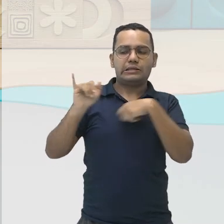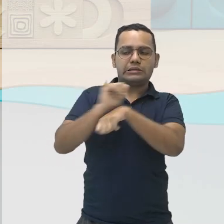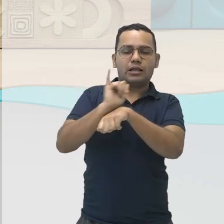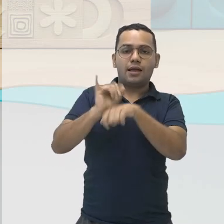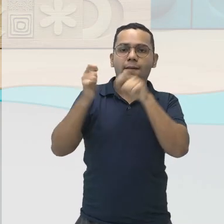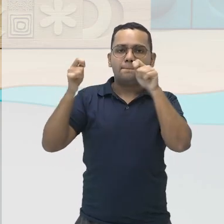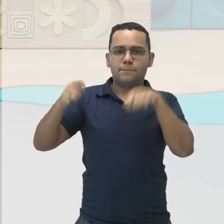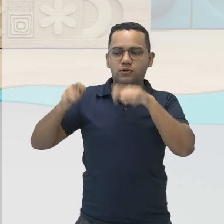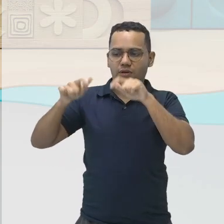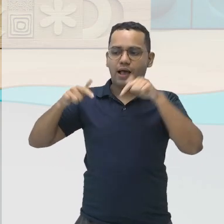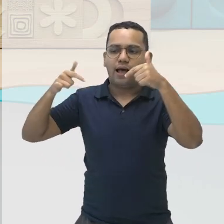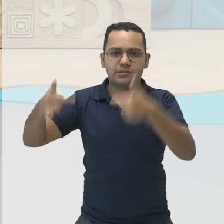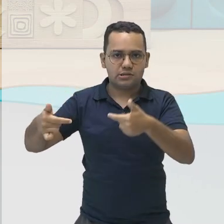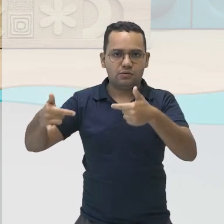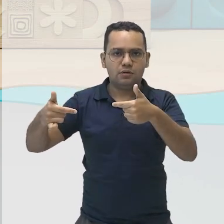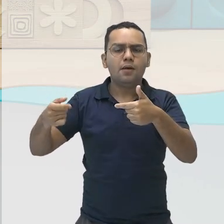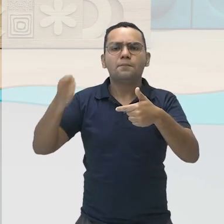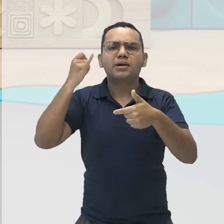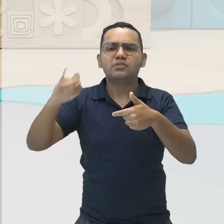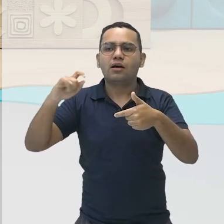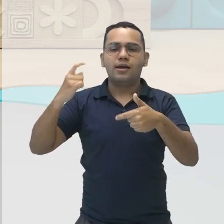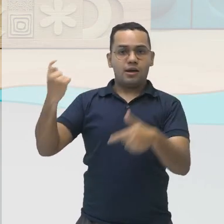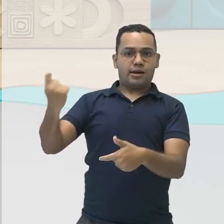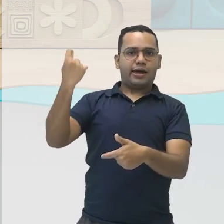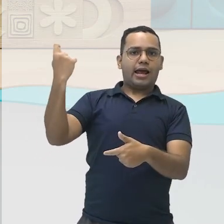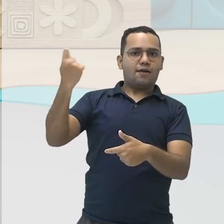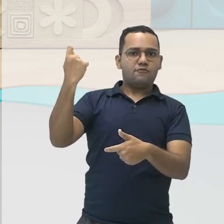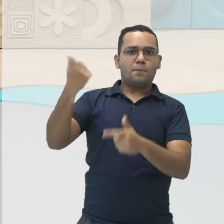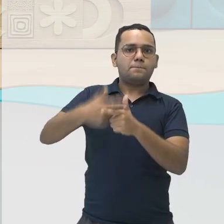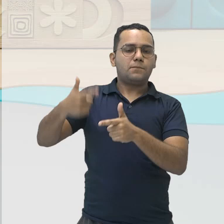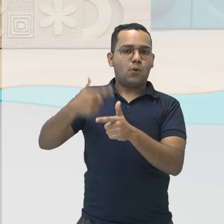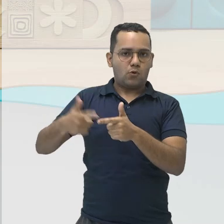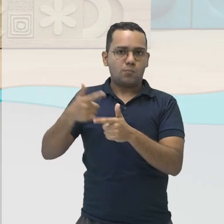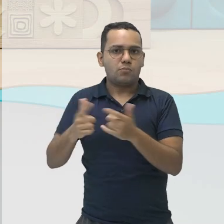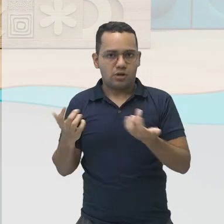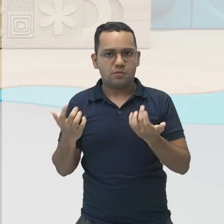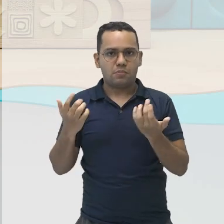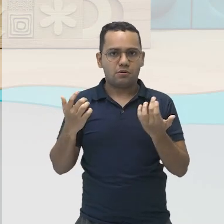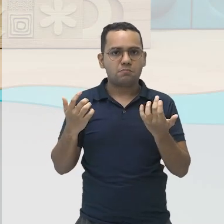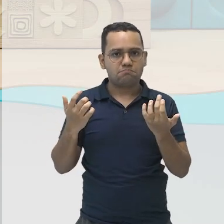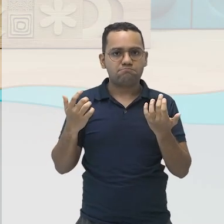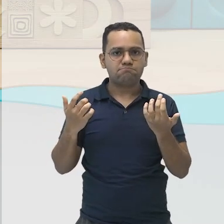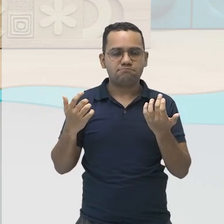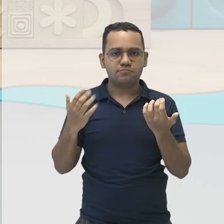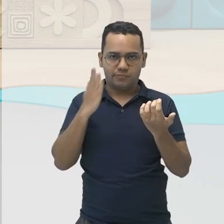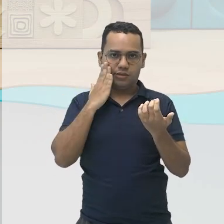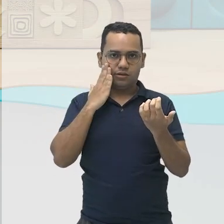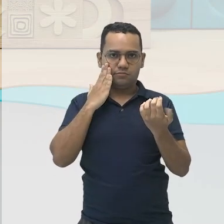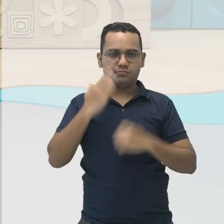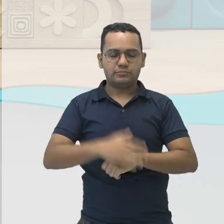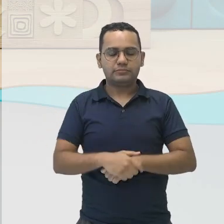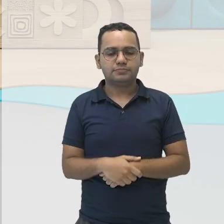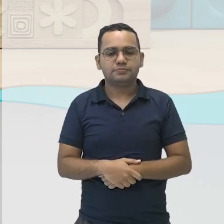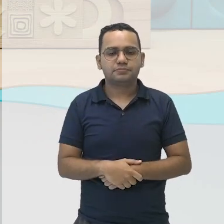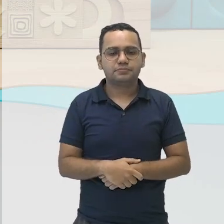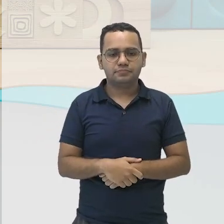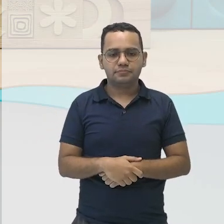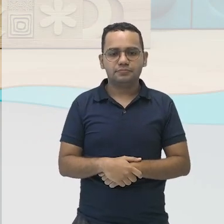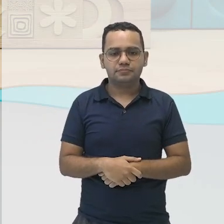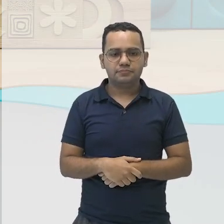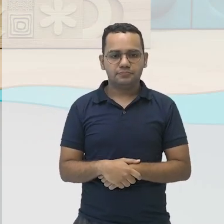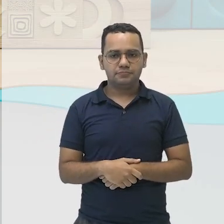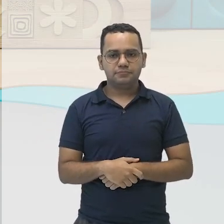evitar que aquela situação ela se agrave, ela se estenda para um grau muito mais elevado